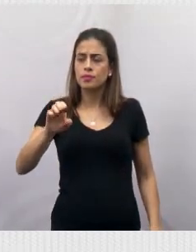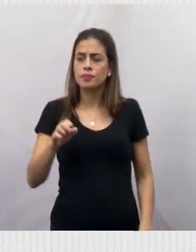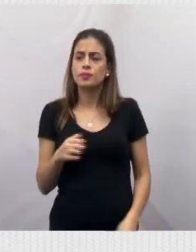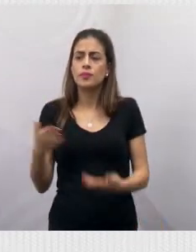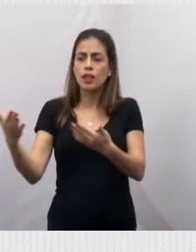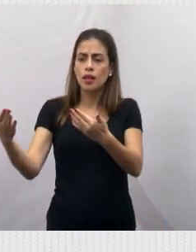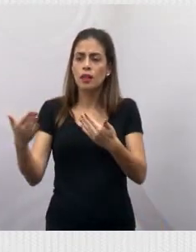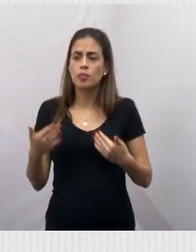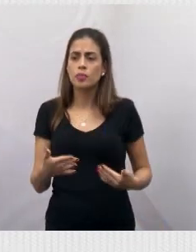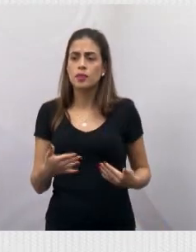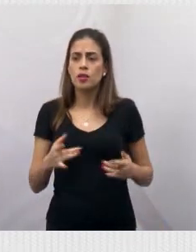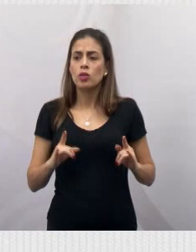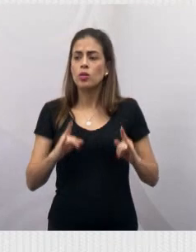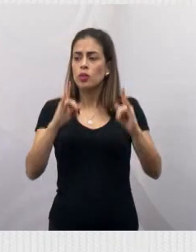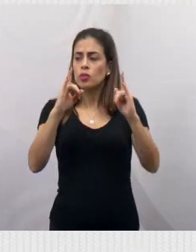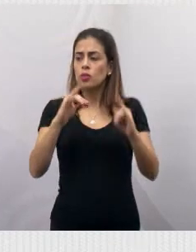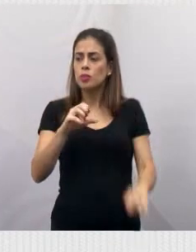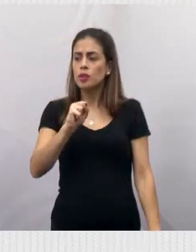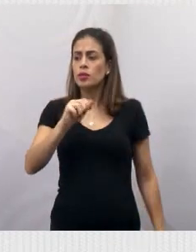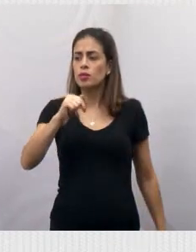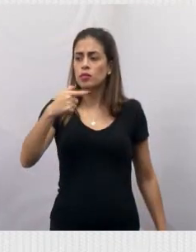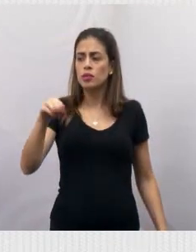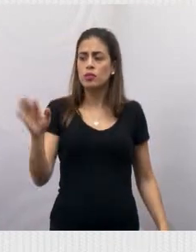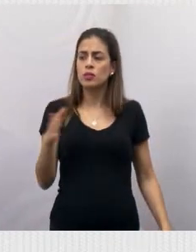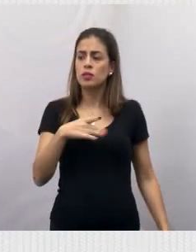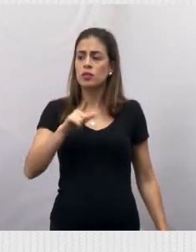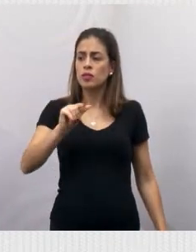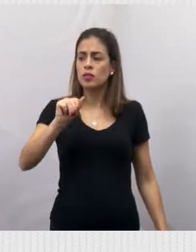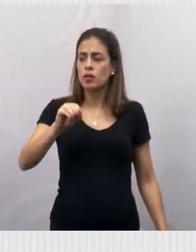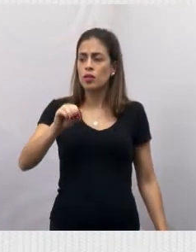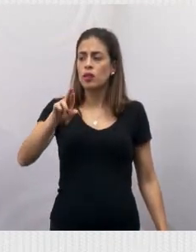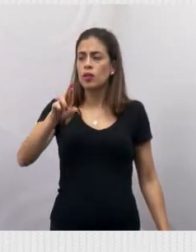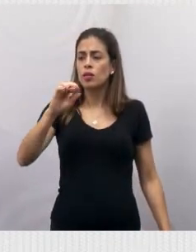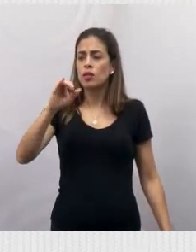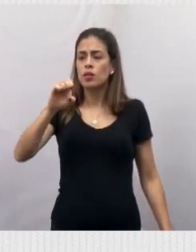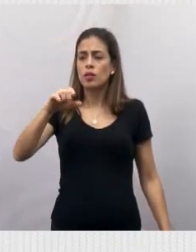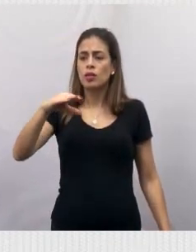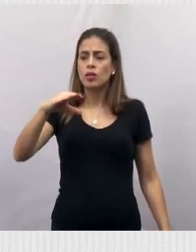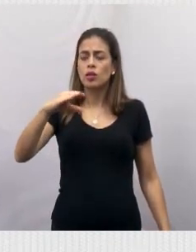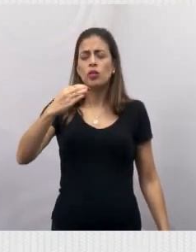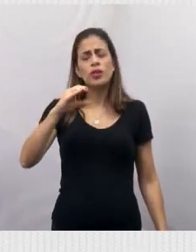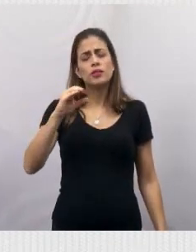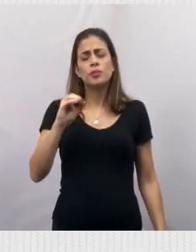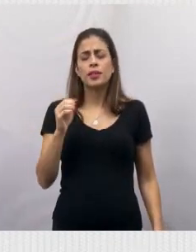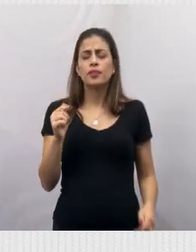lá no condomínio São Lourenço, que nós estivemos lá conversando.